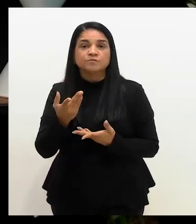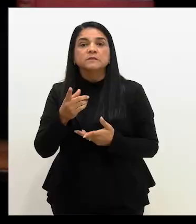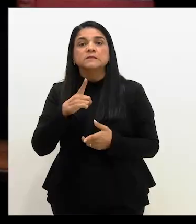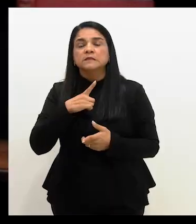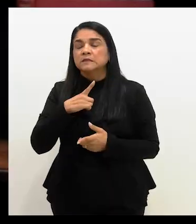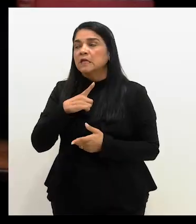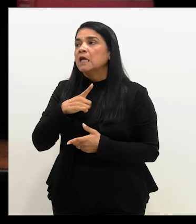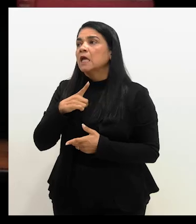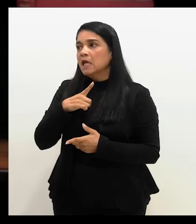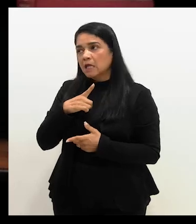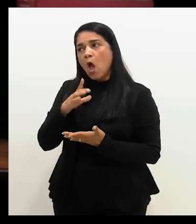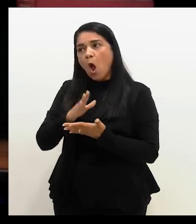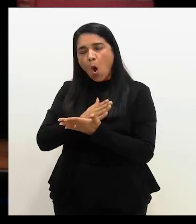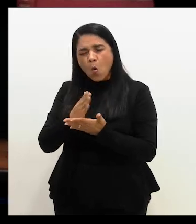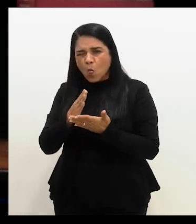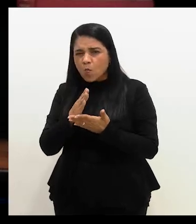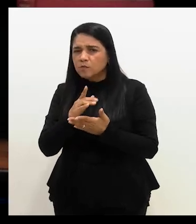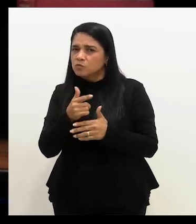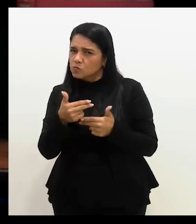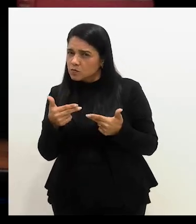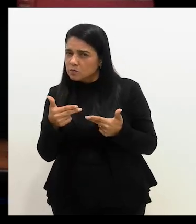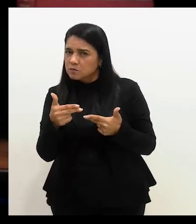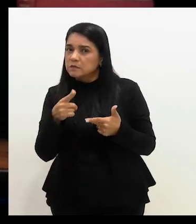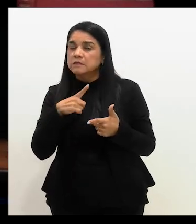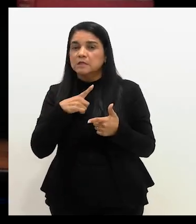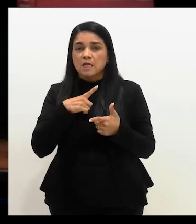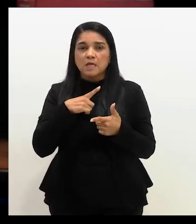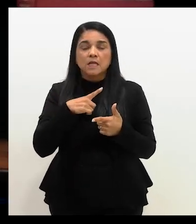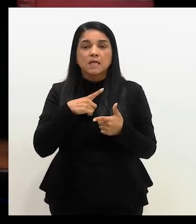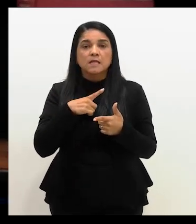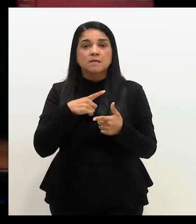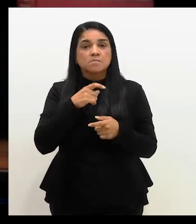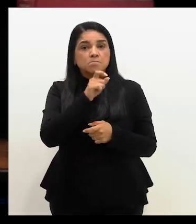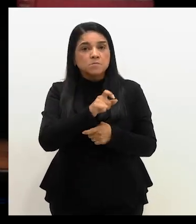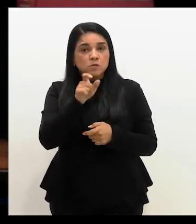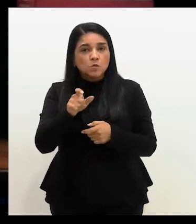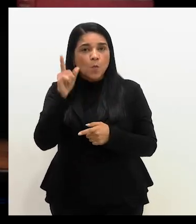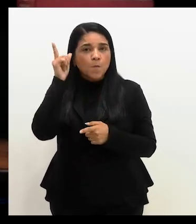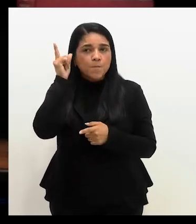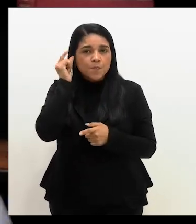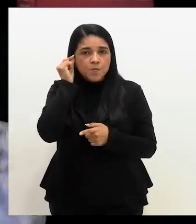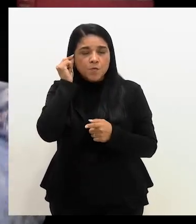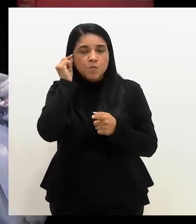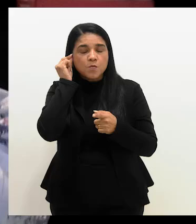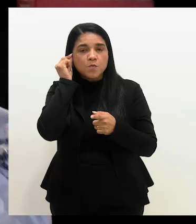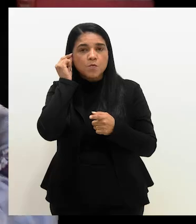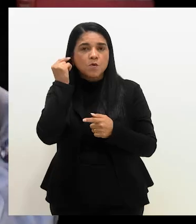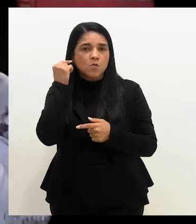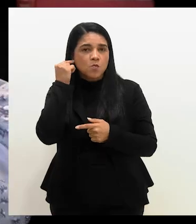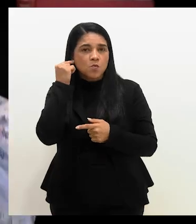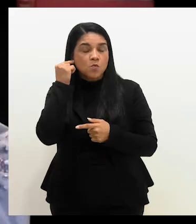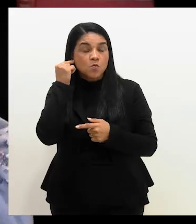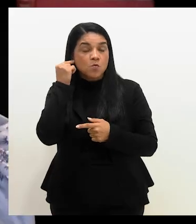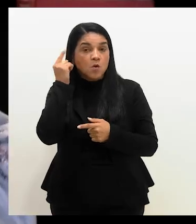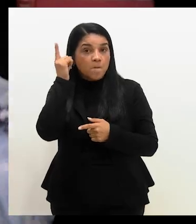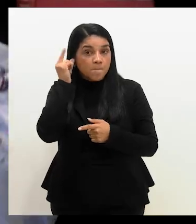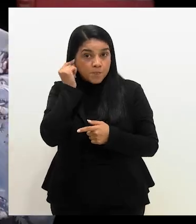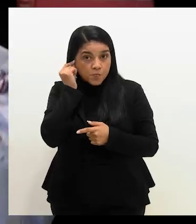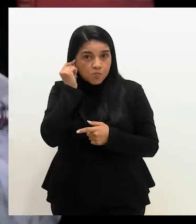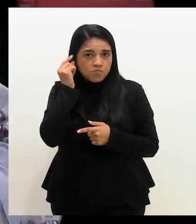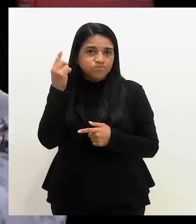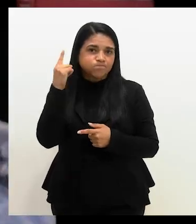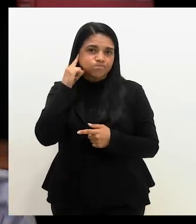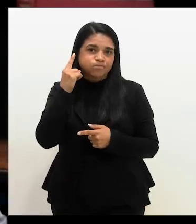auditivo? Então, a gente tem algumas coisas, né? A gente tem que o paciente que tem perda auditiva unilateral, por exemplo,